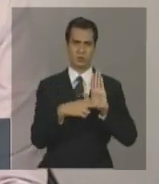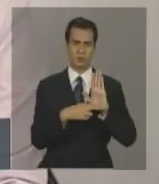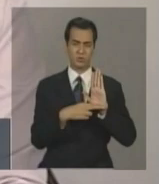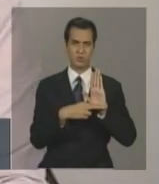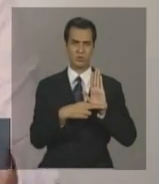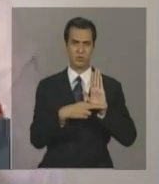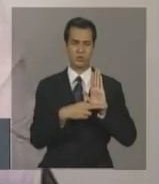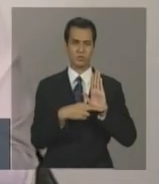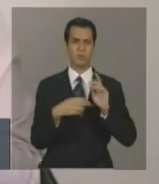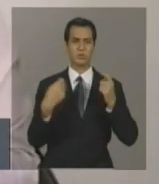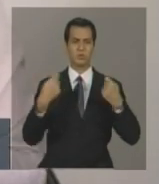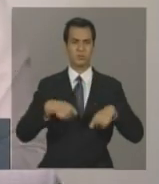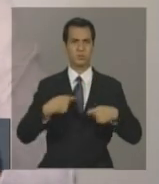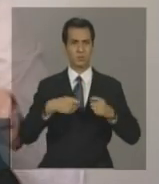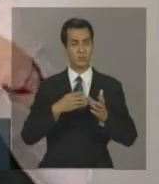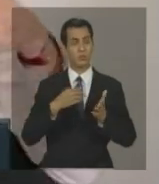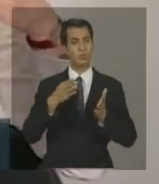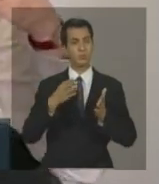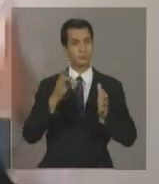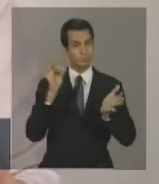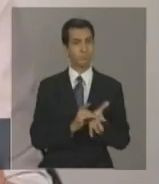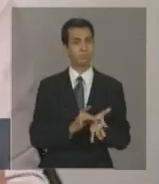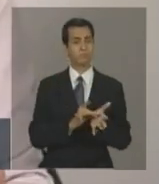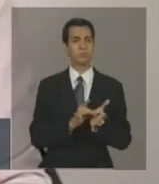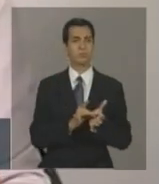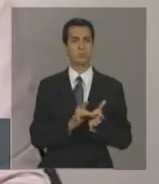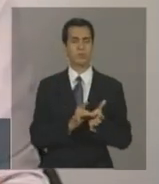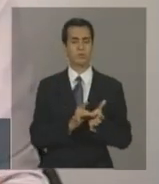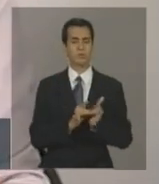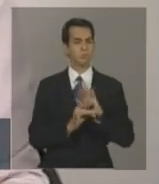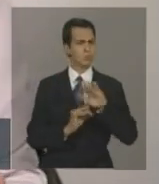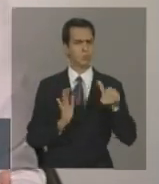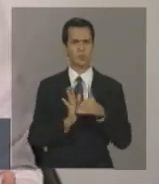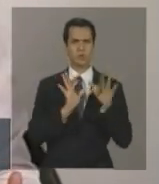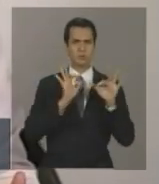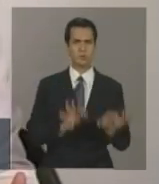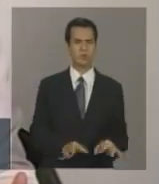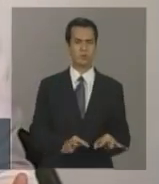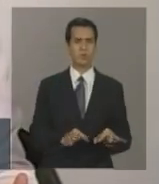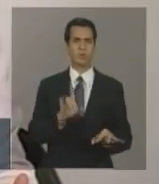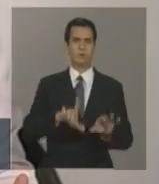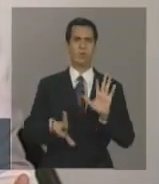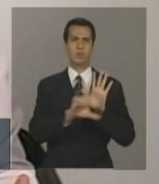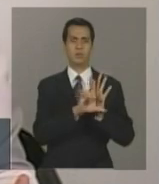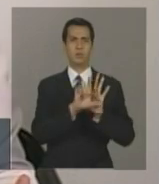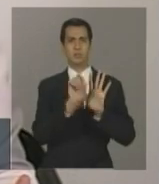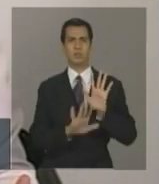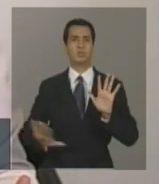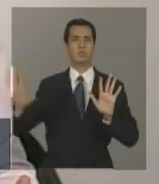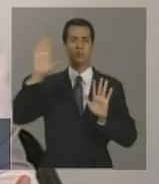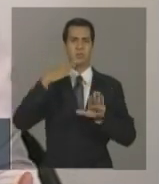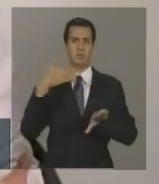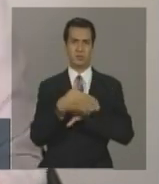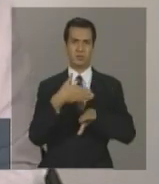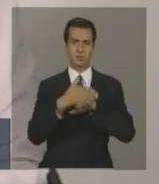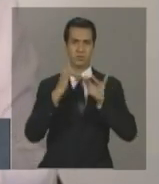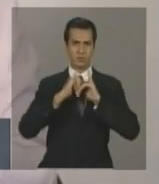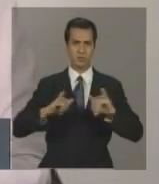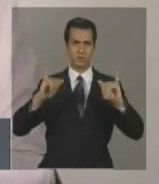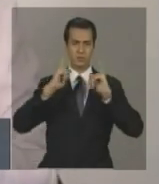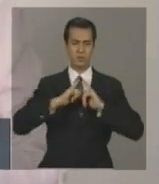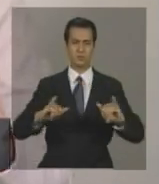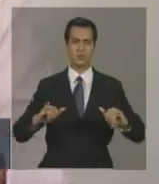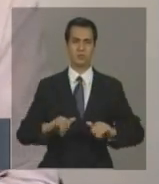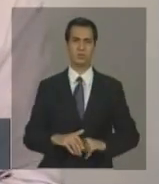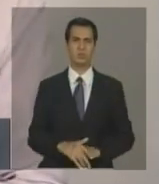que se cumpra o que nós defendemos com totalidade e rigor, a Lei Geral de Acesso à Informação, nós